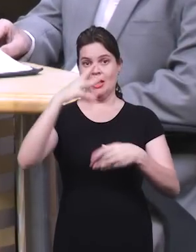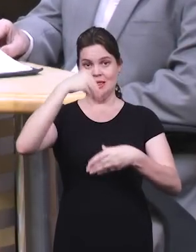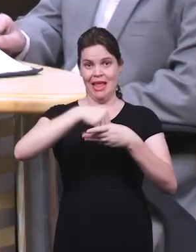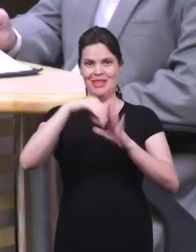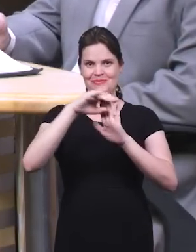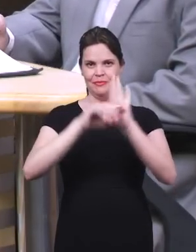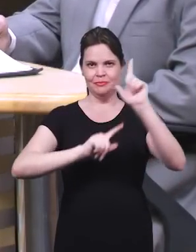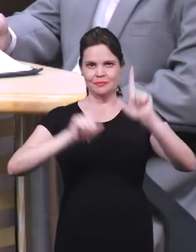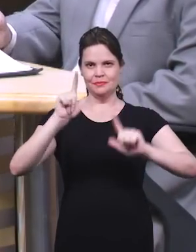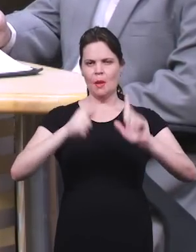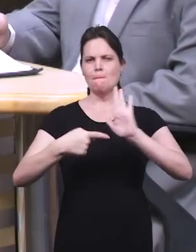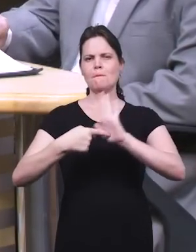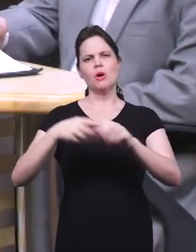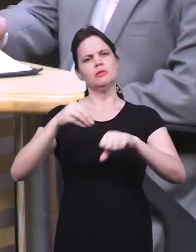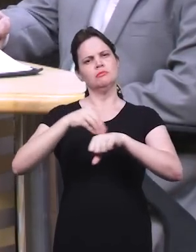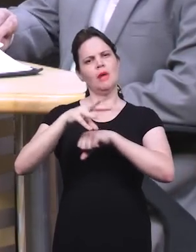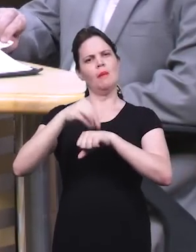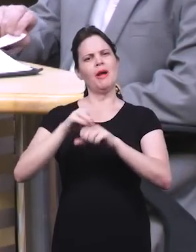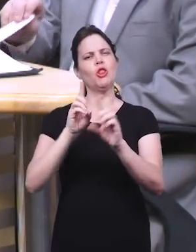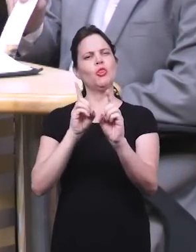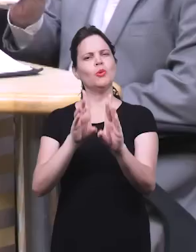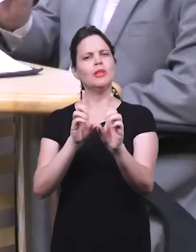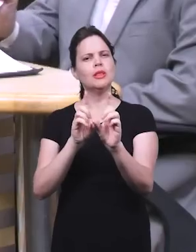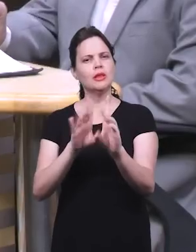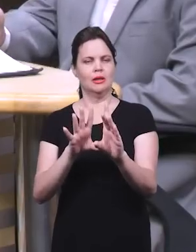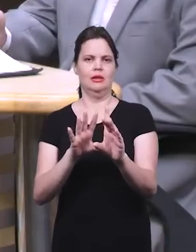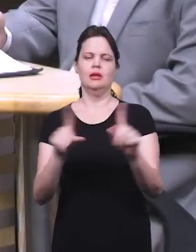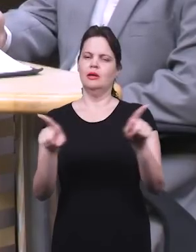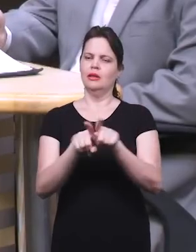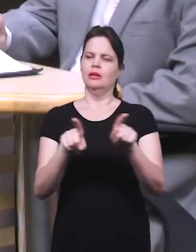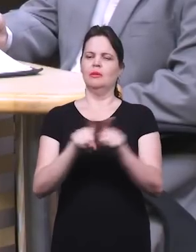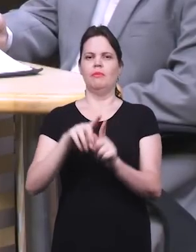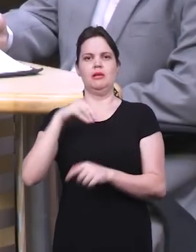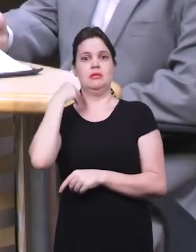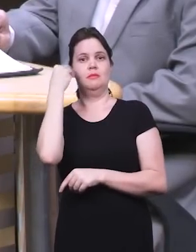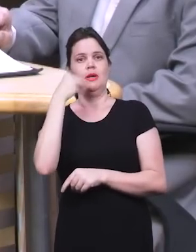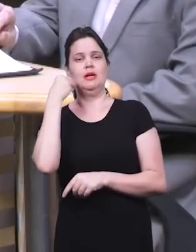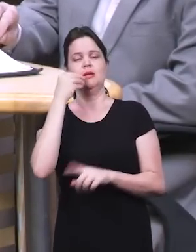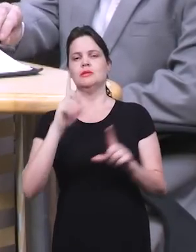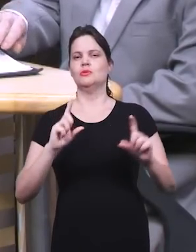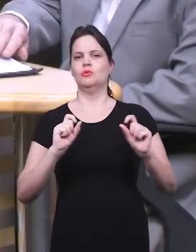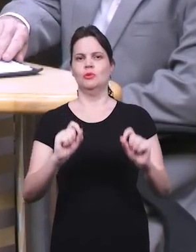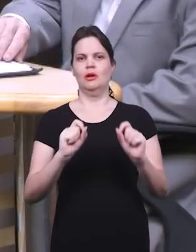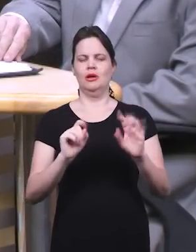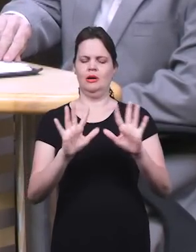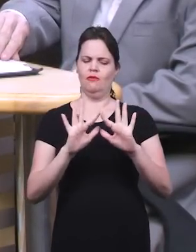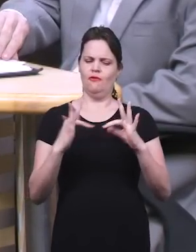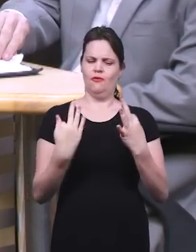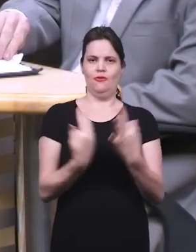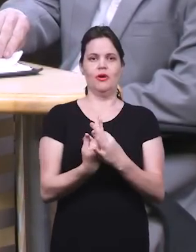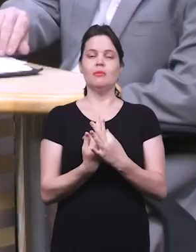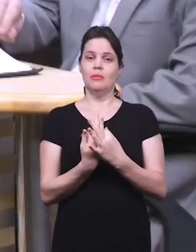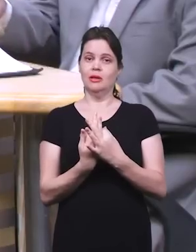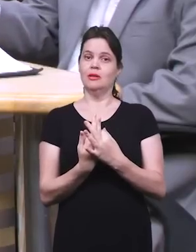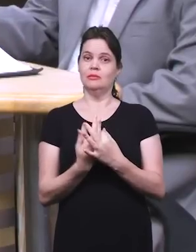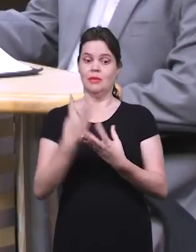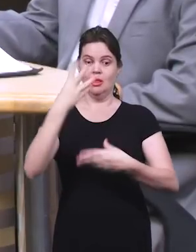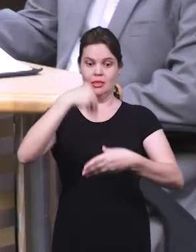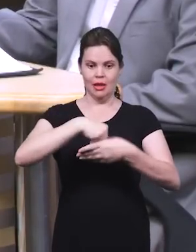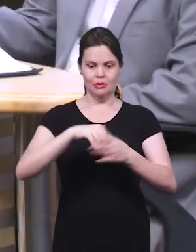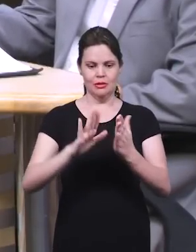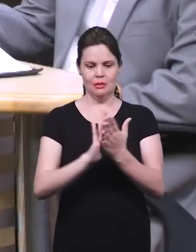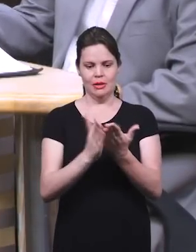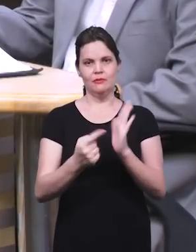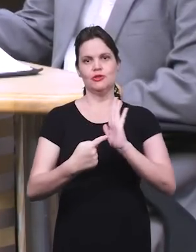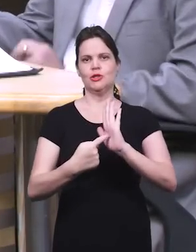sempre traz direcionamento bíblico, doutrinário, experiências de famílias da Bíblia e que